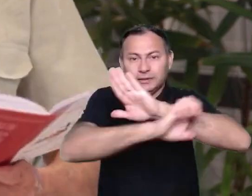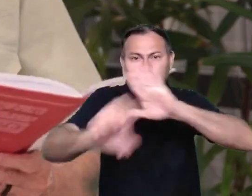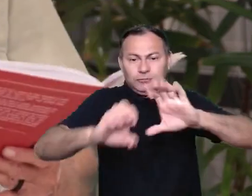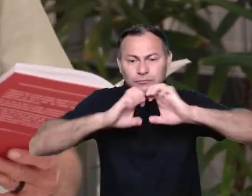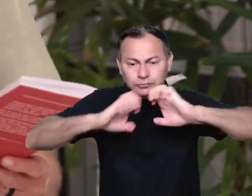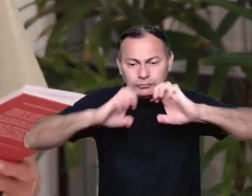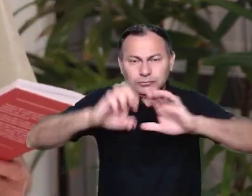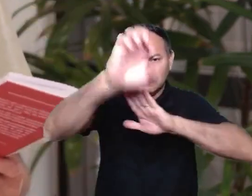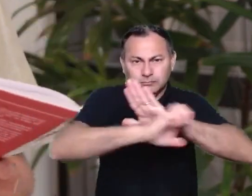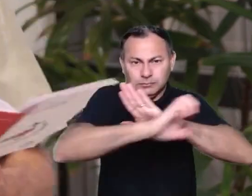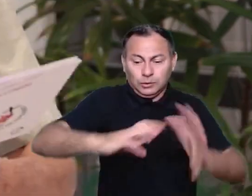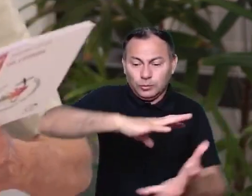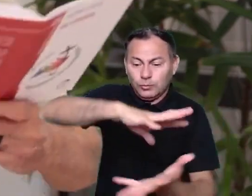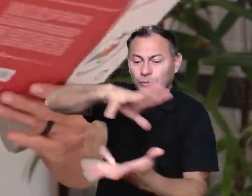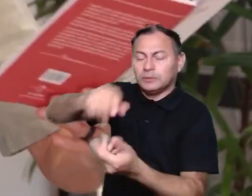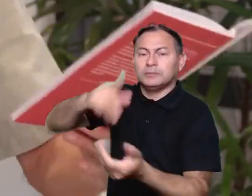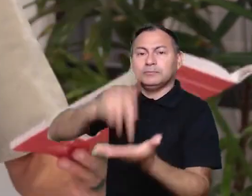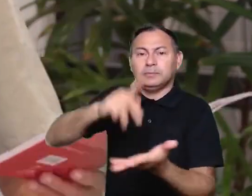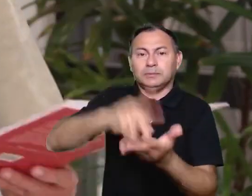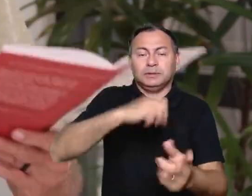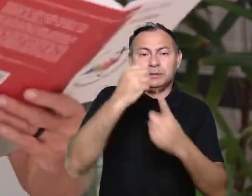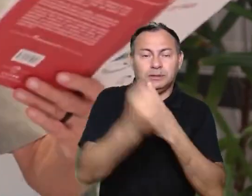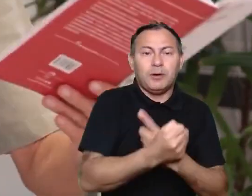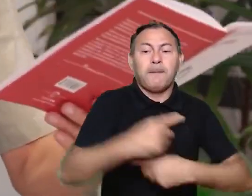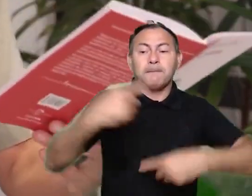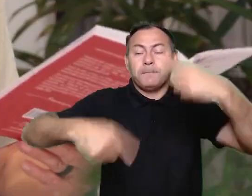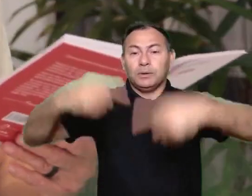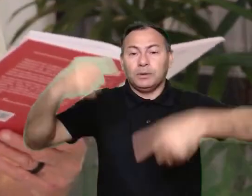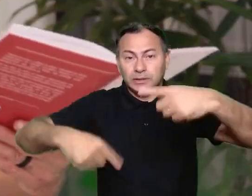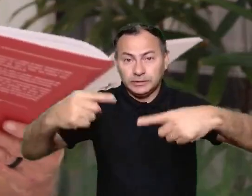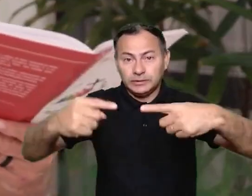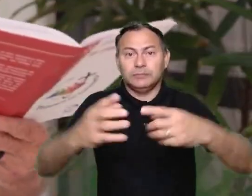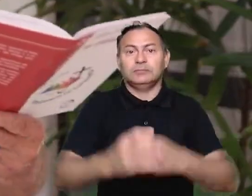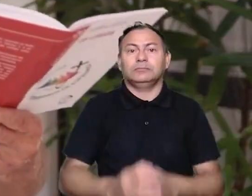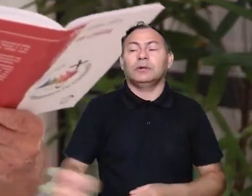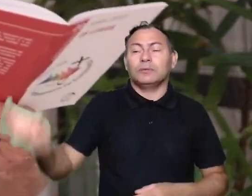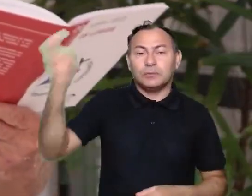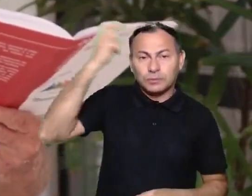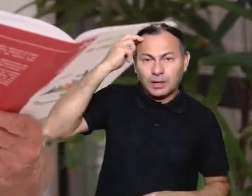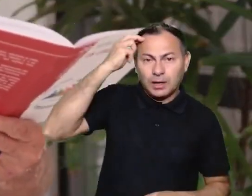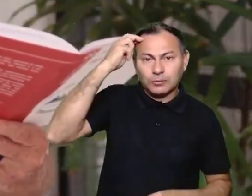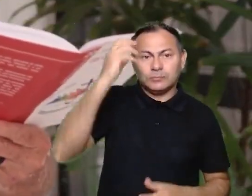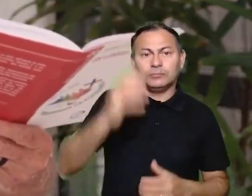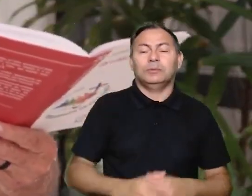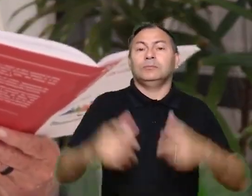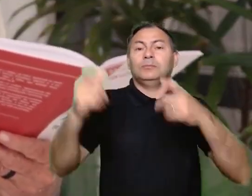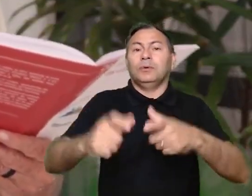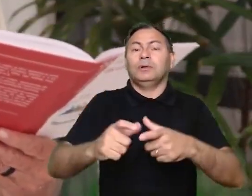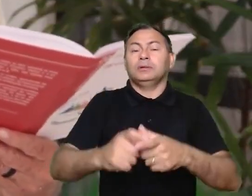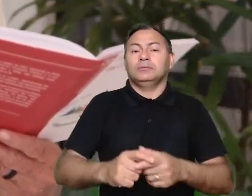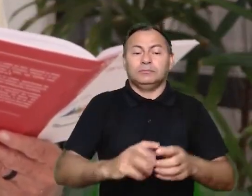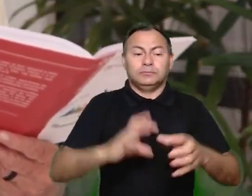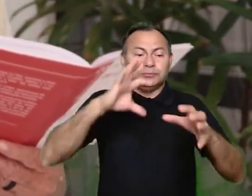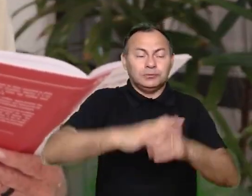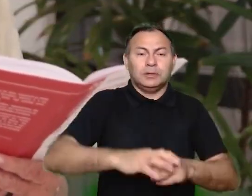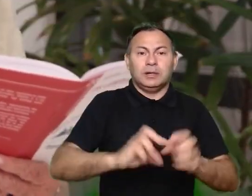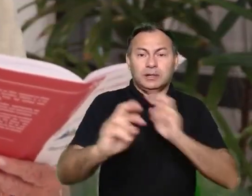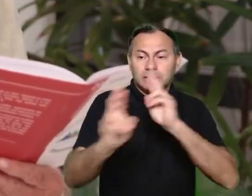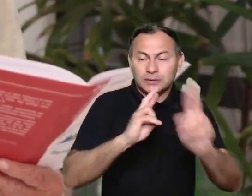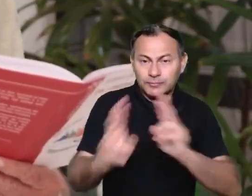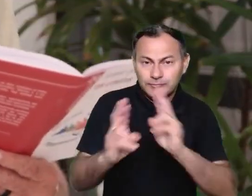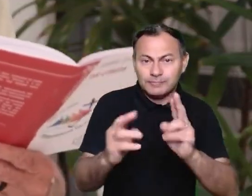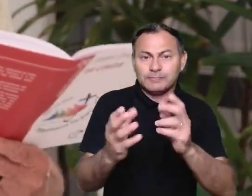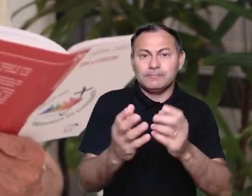evangelização do mundo, né, das realidades sociais, políticas, culturais, onde o tecido de